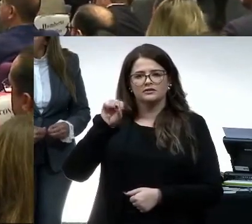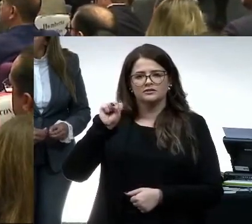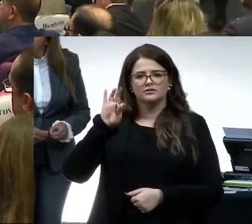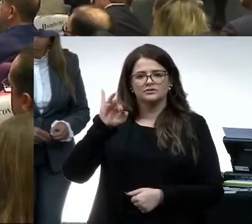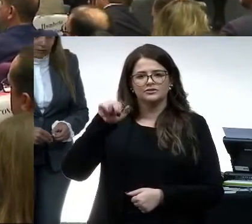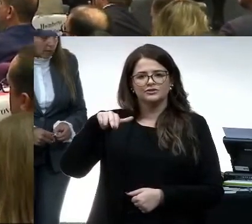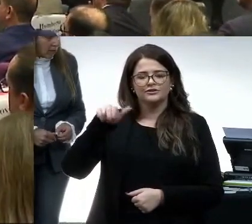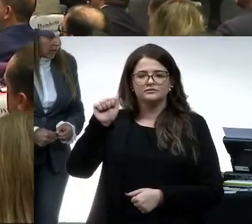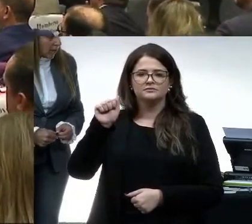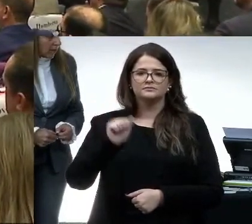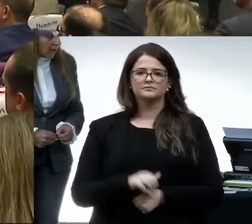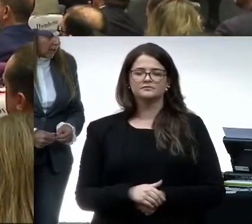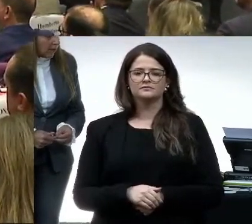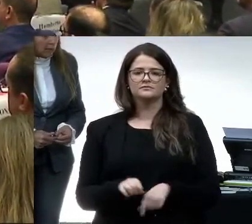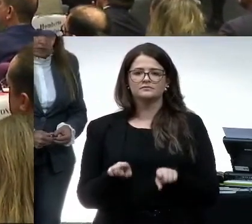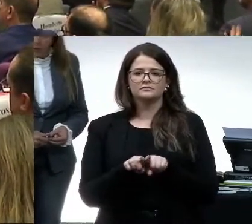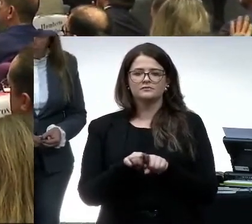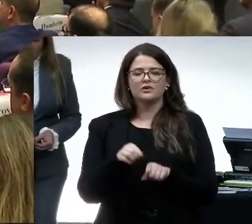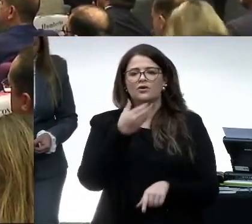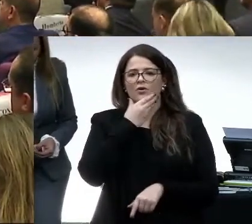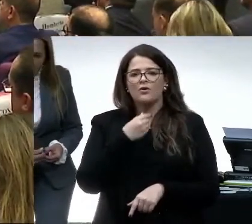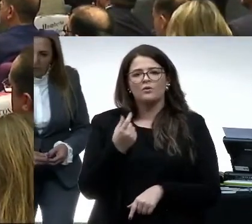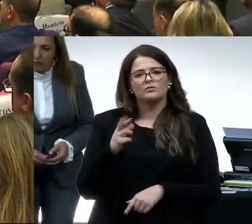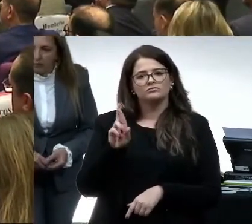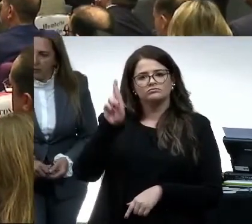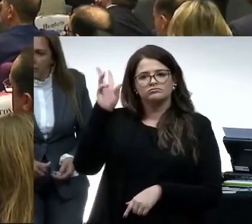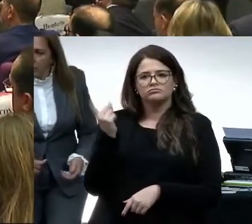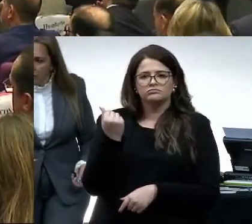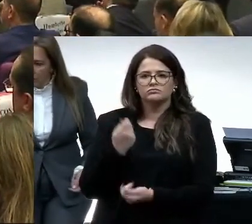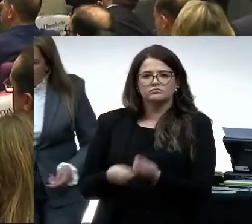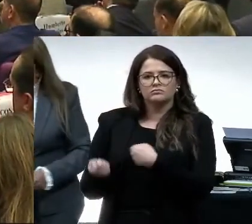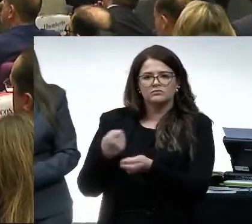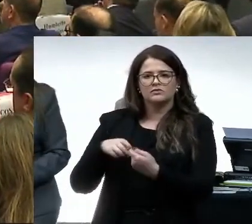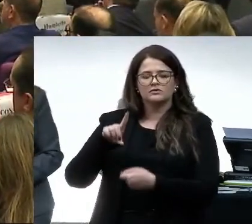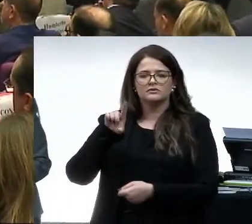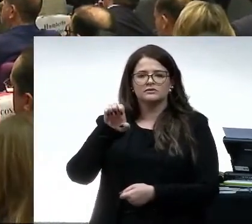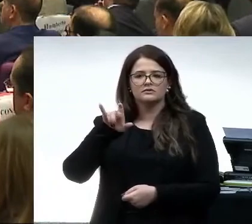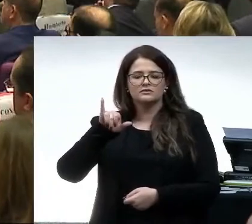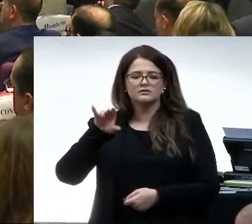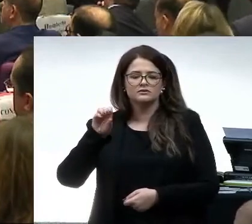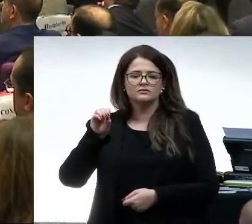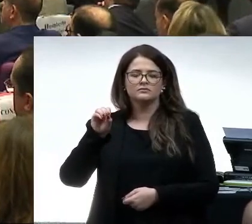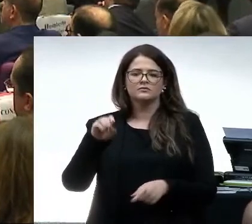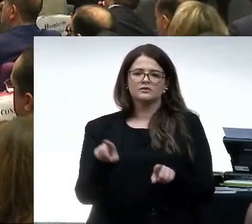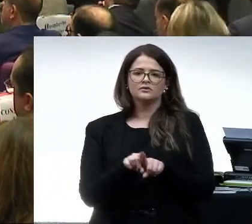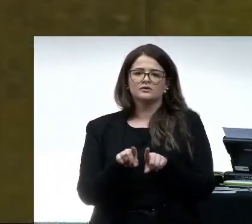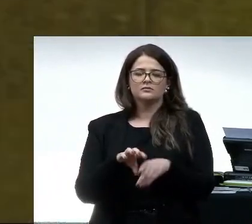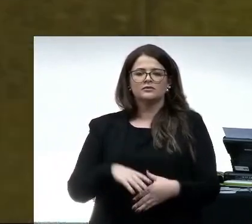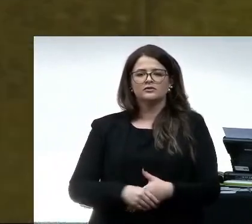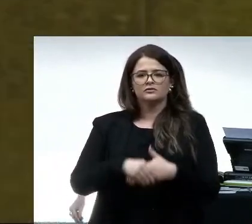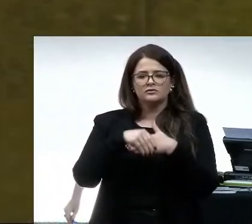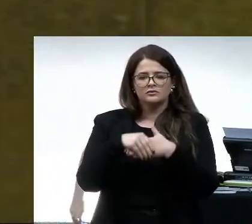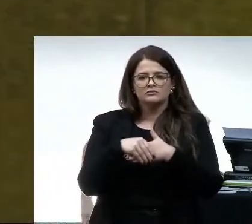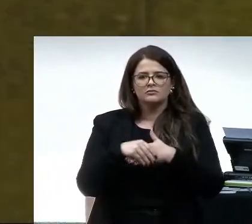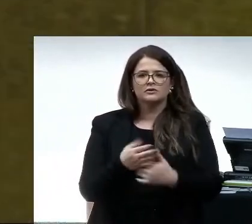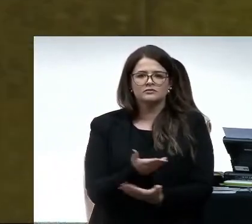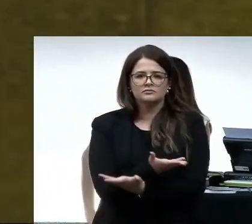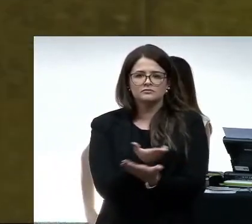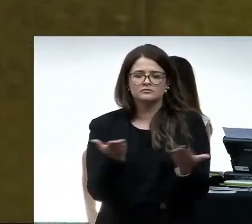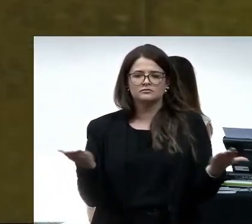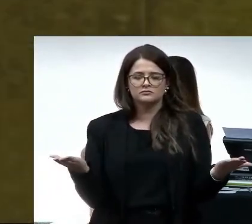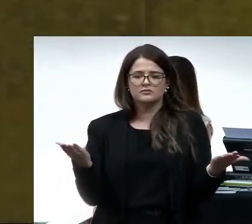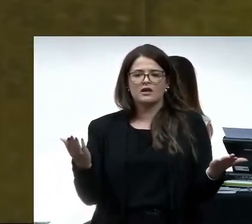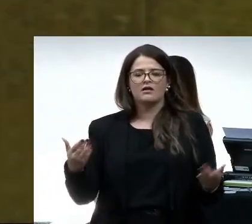Cristina Cordeiro, o nosso tesoureiro, Délio Lins e Silva. Cumprimento os membros